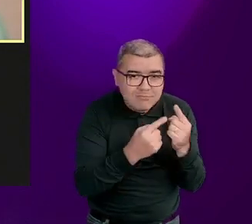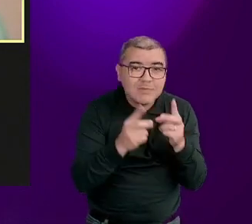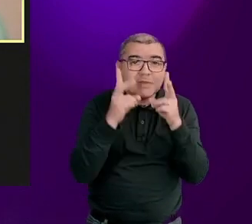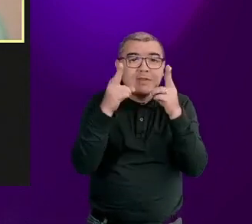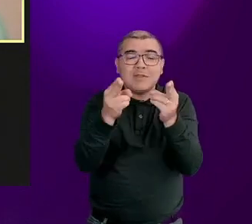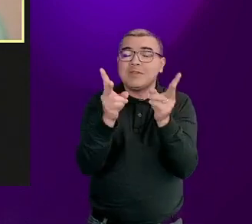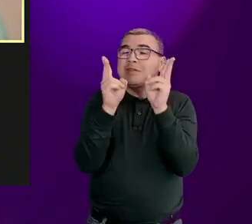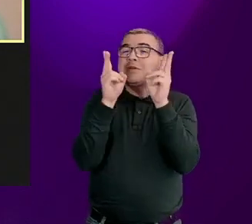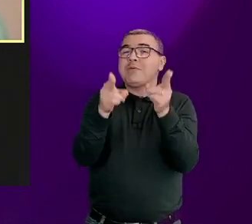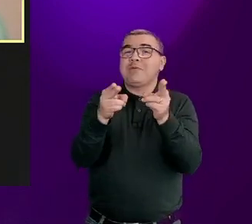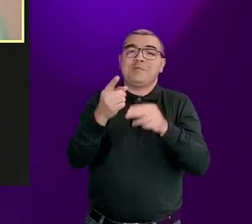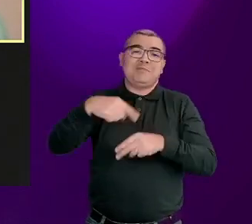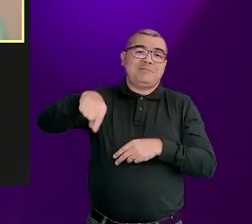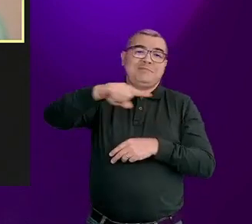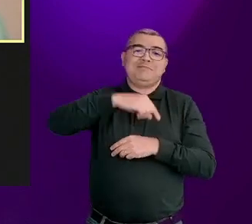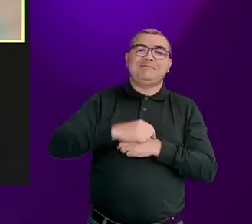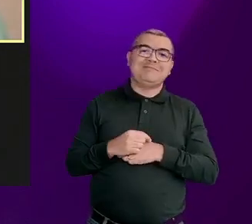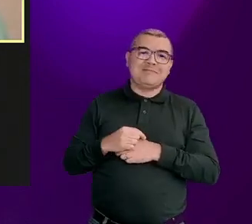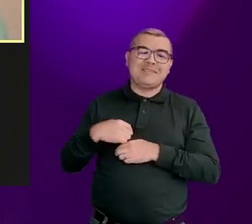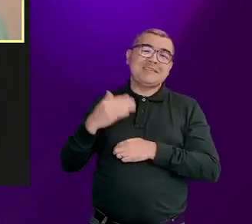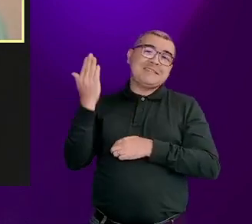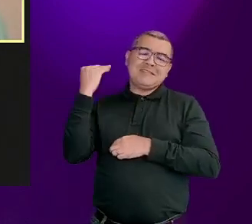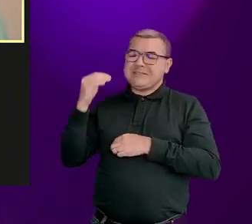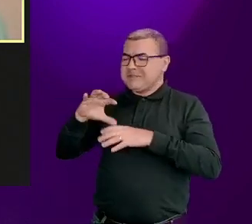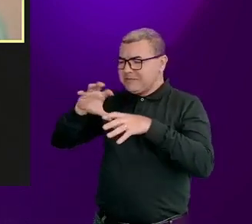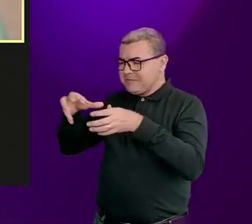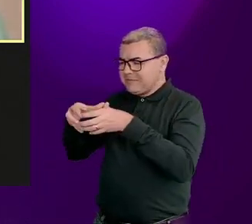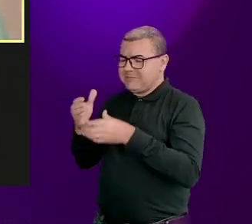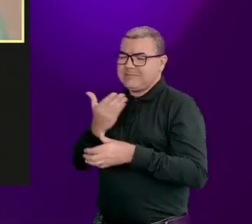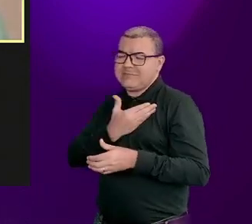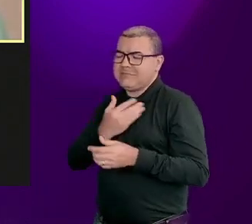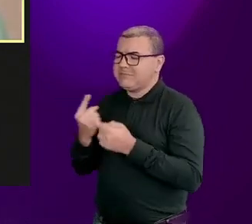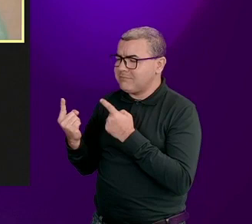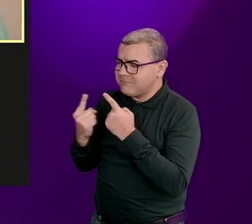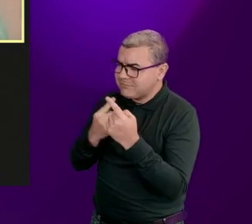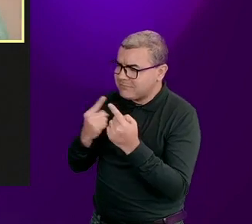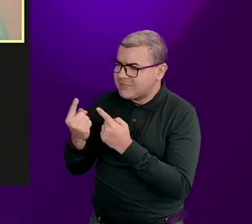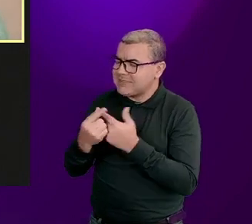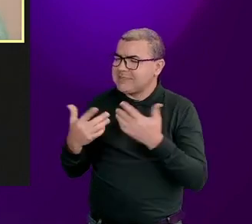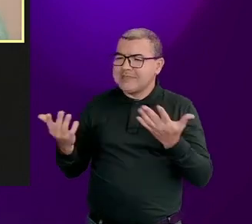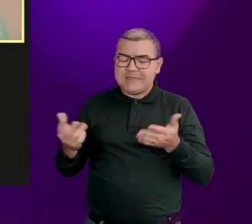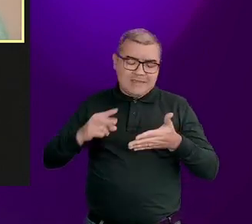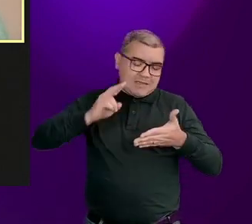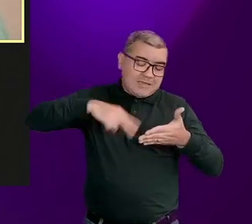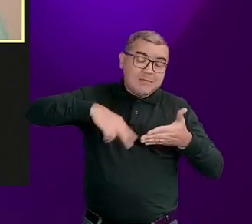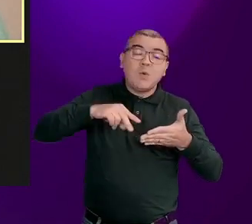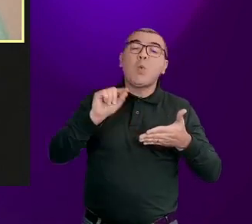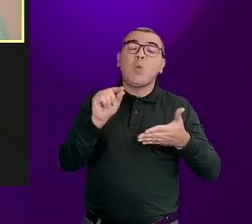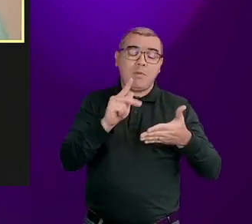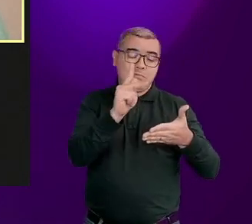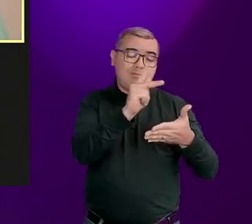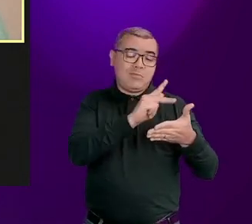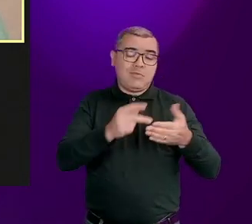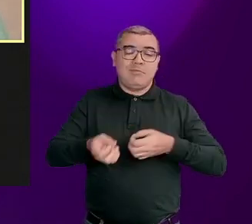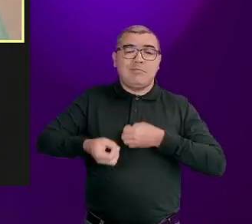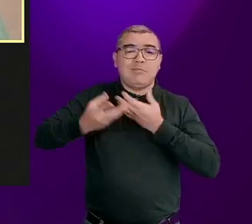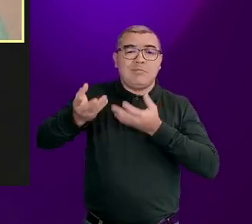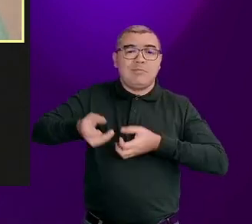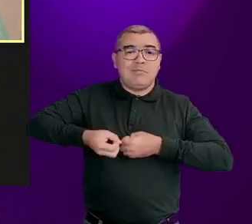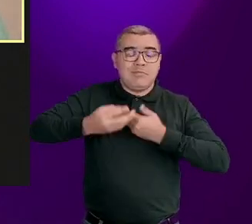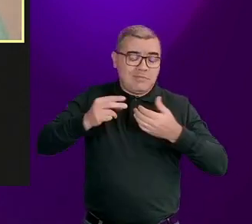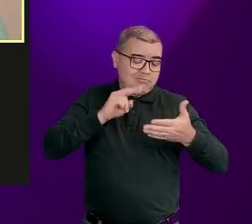em todo o tempo, né? Eu era assim, né? Eu tinha grupos de amigos, nós líamos poesia,